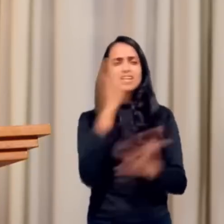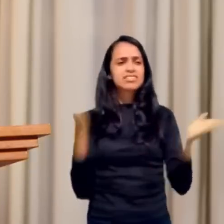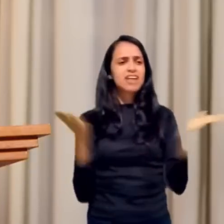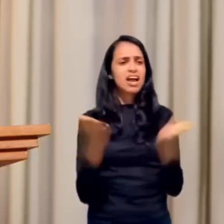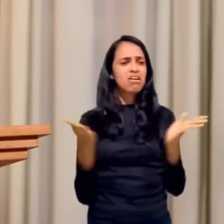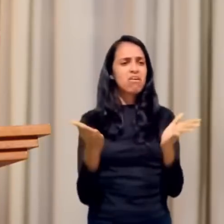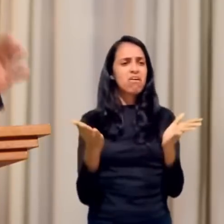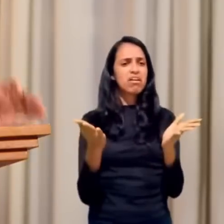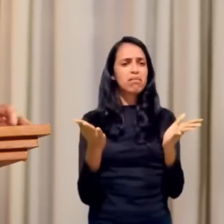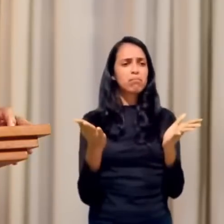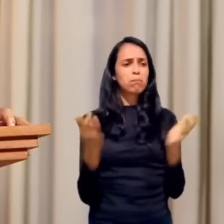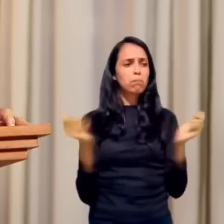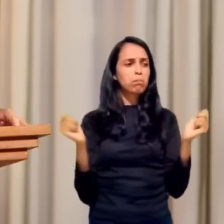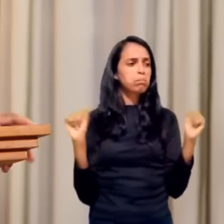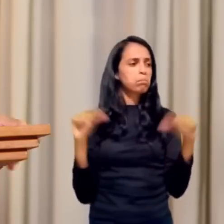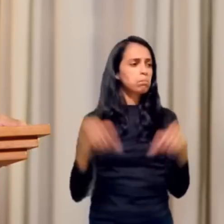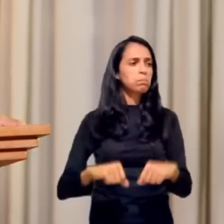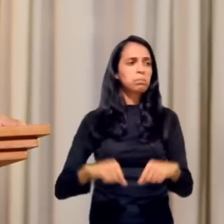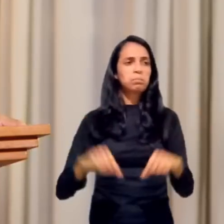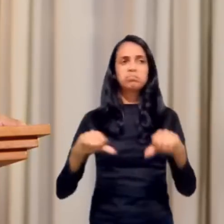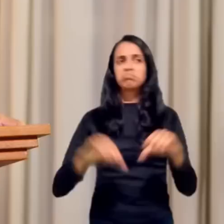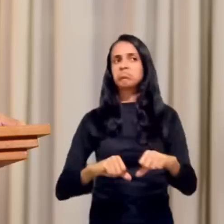Queridos,